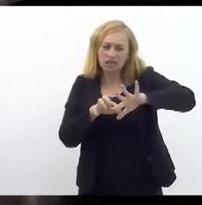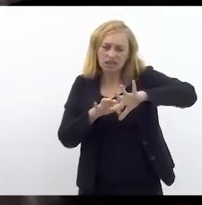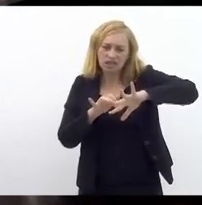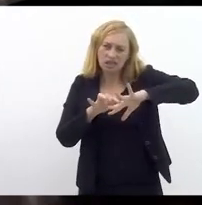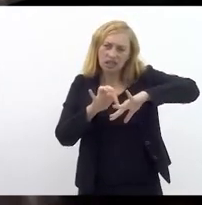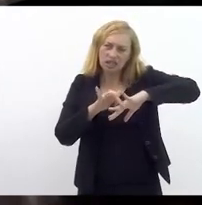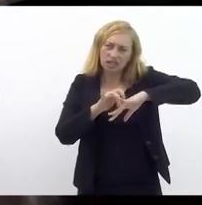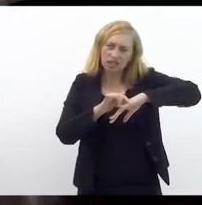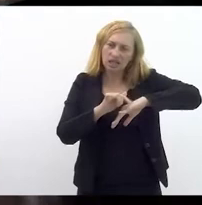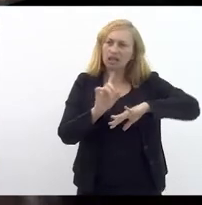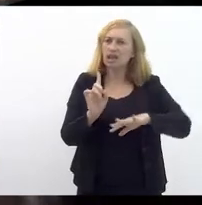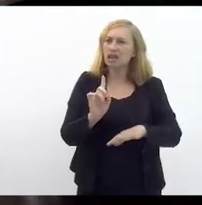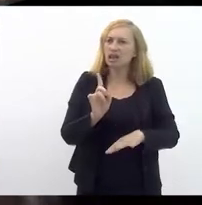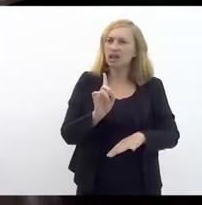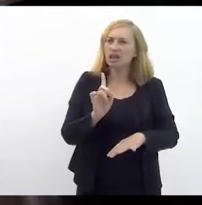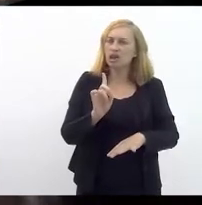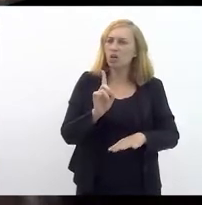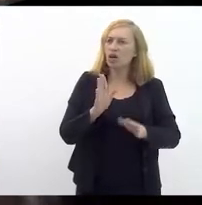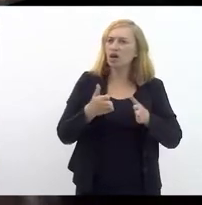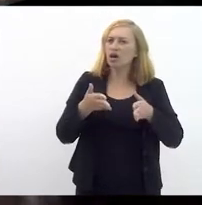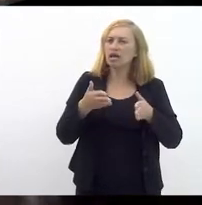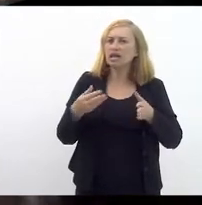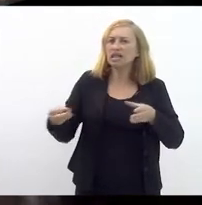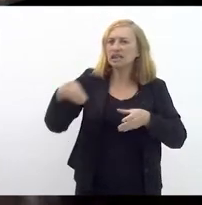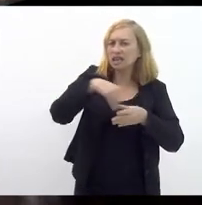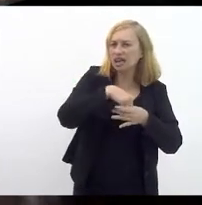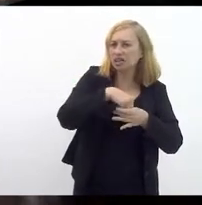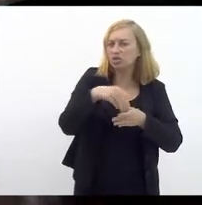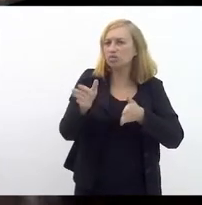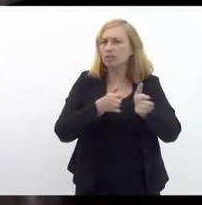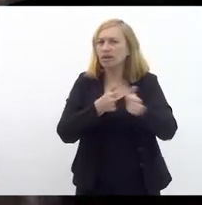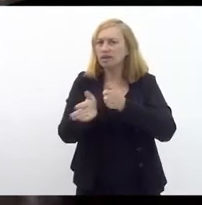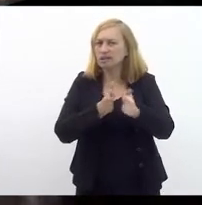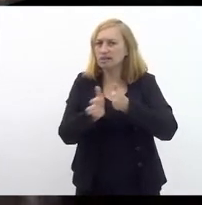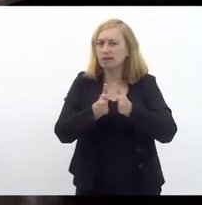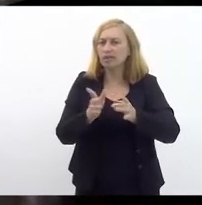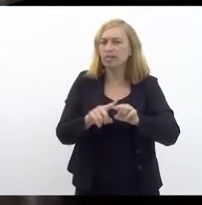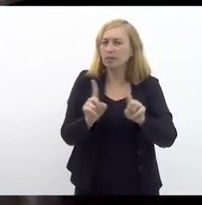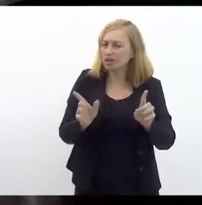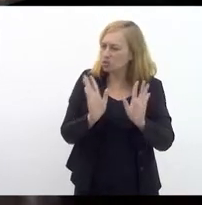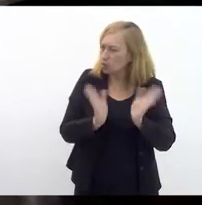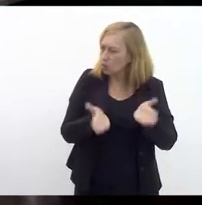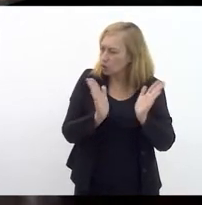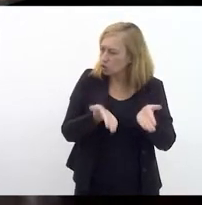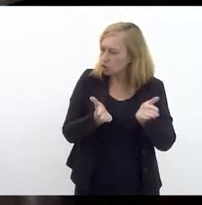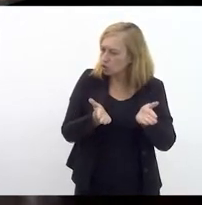legislação, não se encontra dentro do padrão para acessibilidade. Sei. Hoje, o